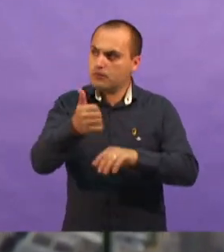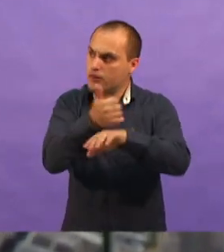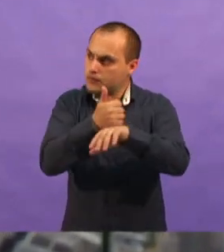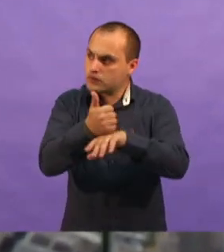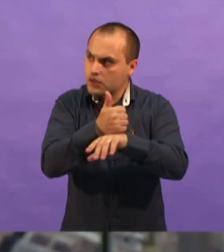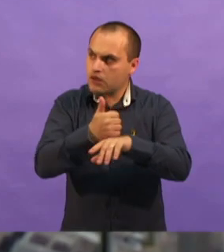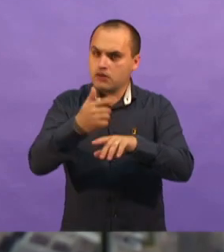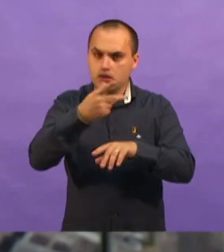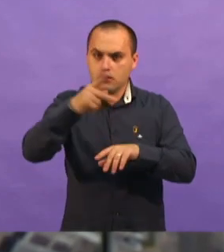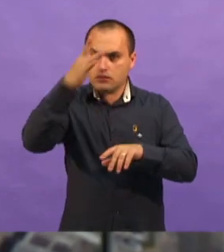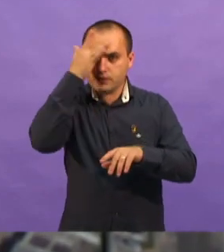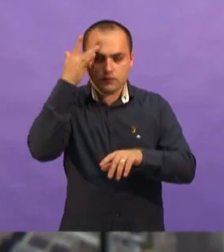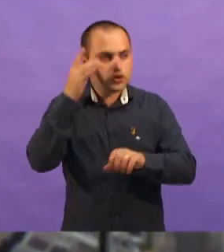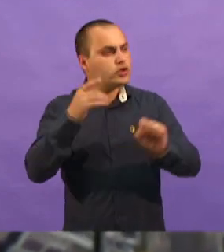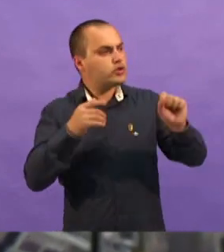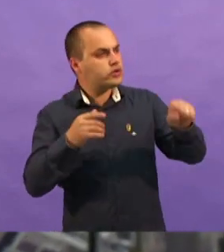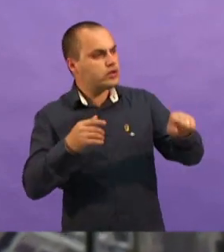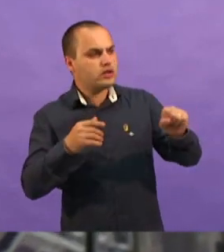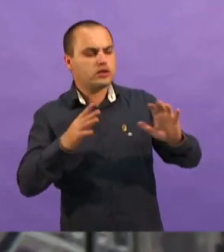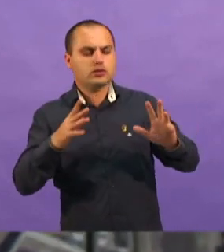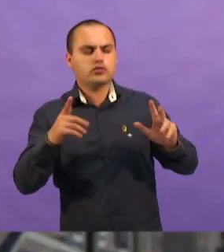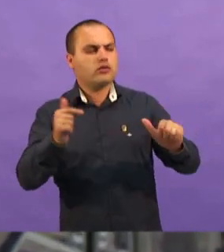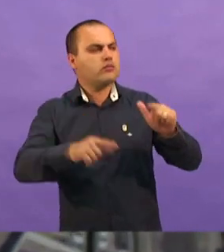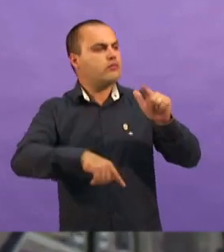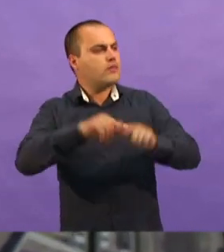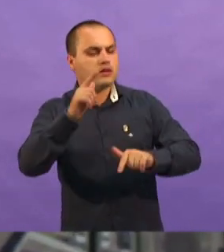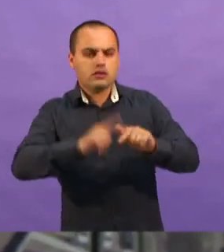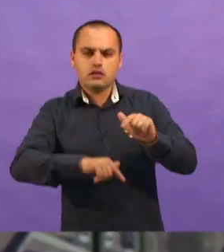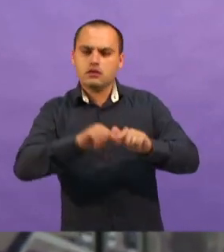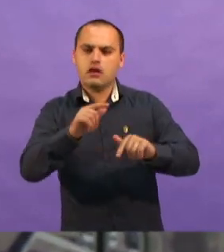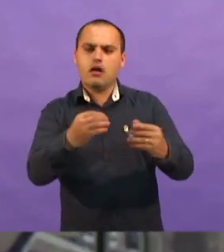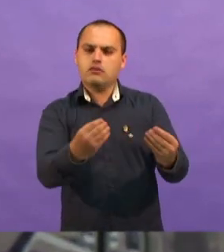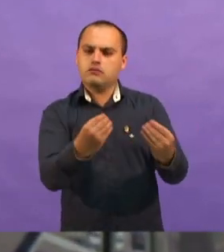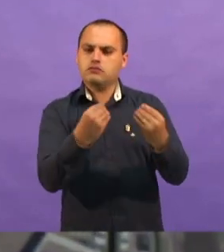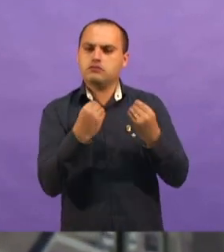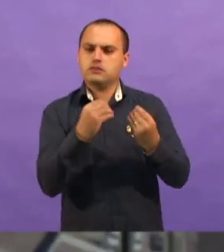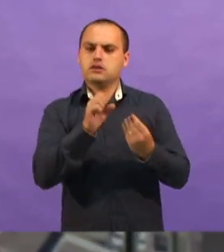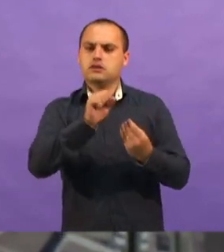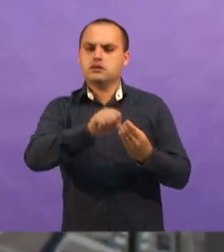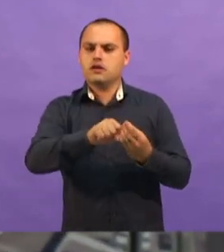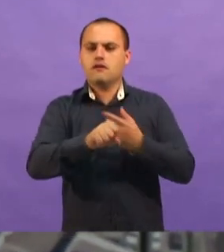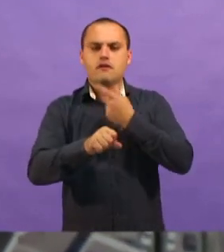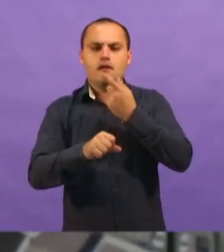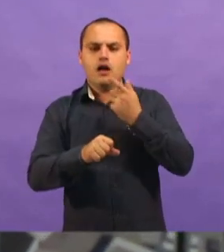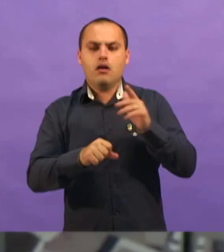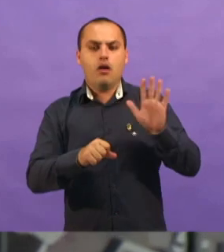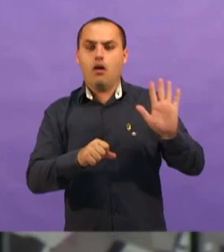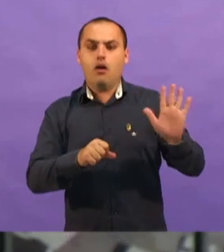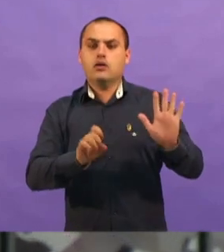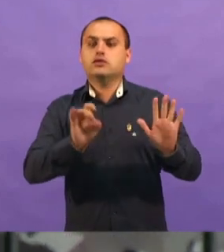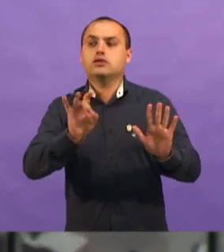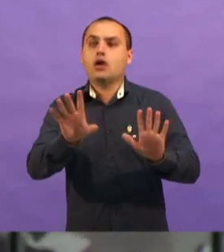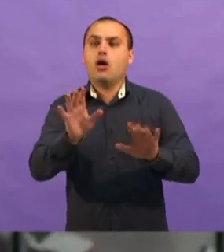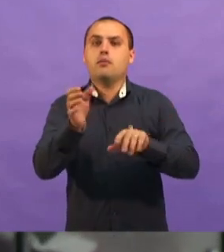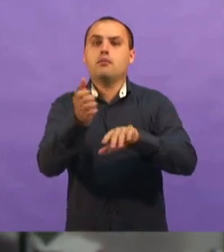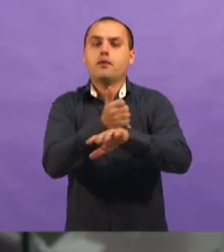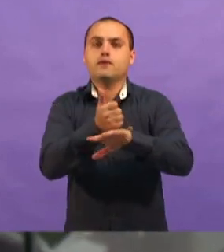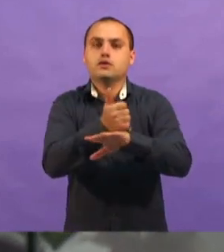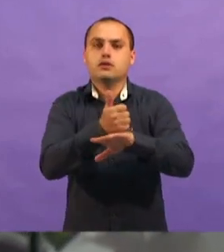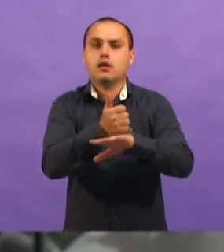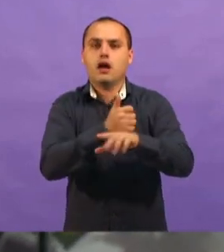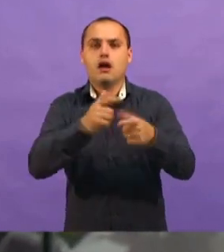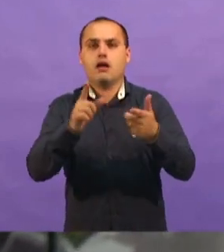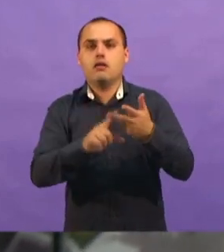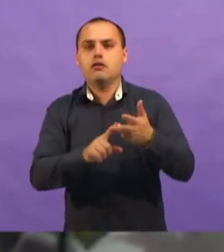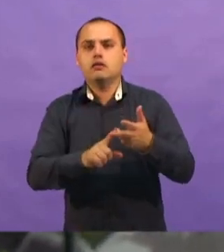bem-vinda. Todo material é bem-vindo, né? Não há ali um critério de dizer, olha, só vai entrar profissional, a máquina